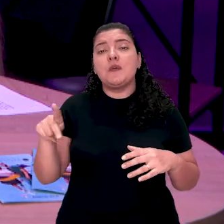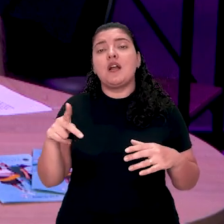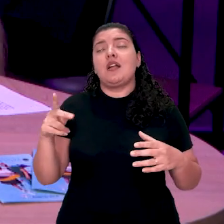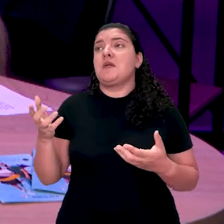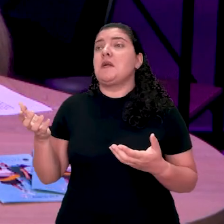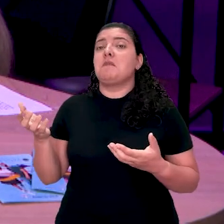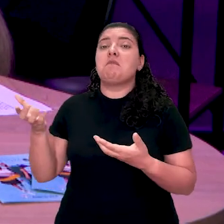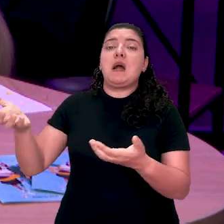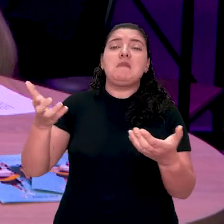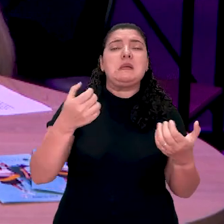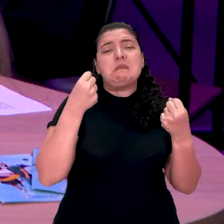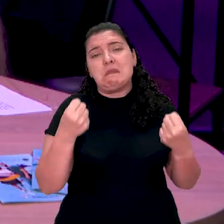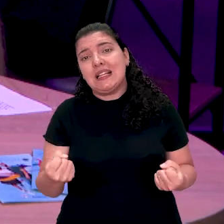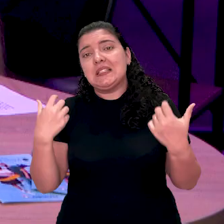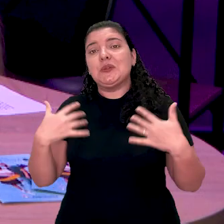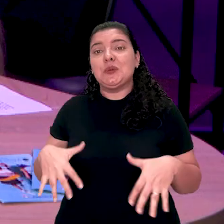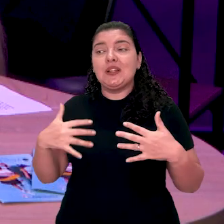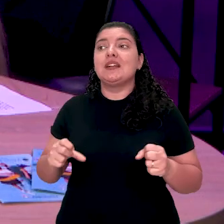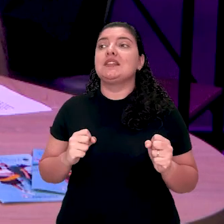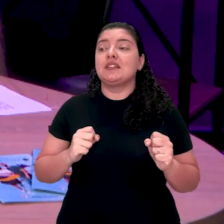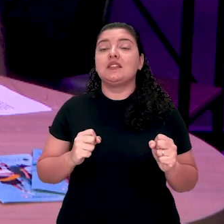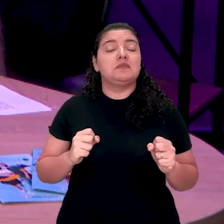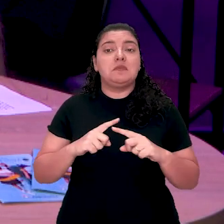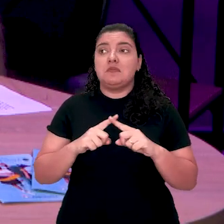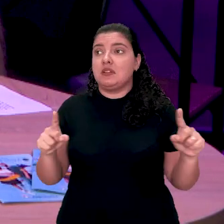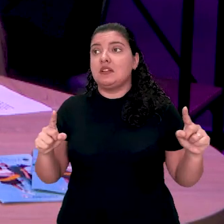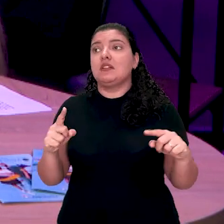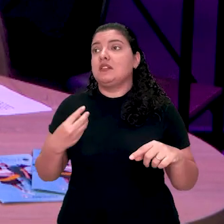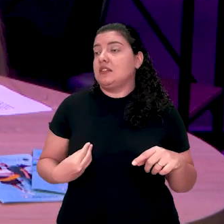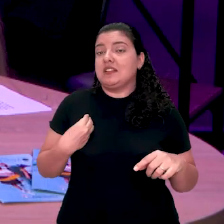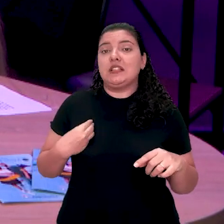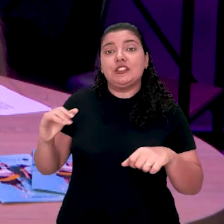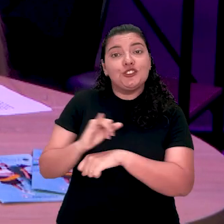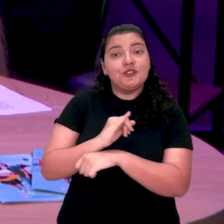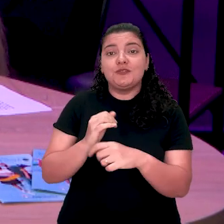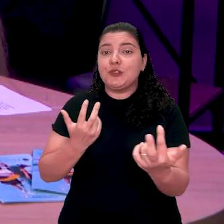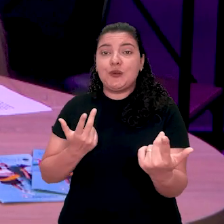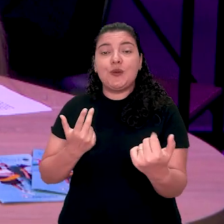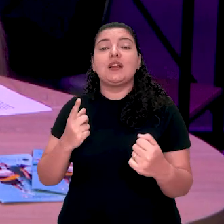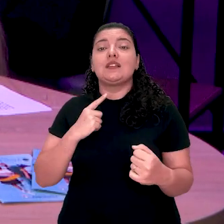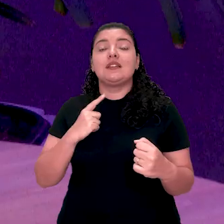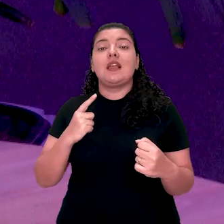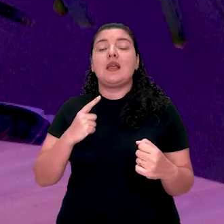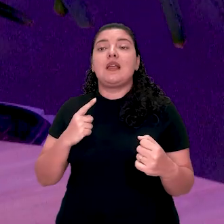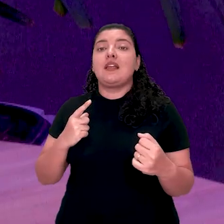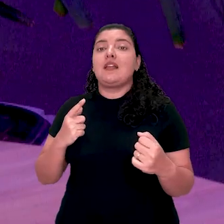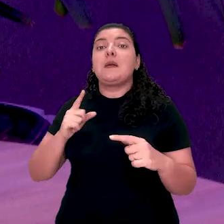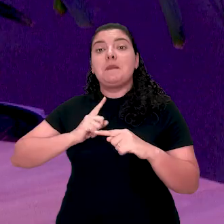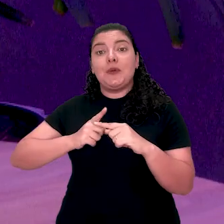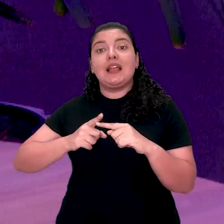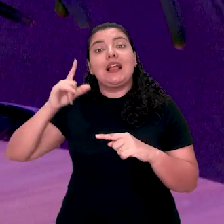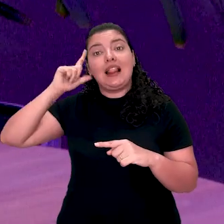professor, que era pesado, aí passava para outro. Mas me levava do mesmo jeito. Exatamente, a gente fazia um revezamento, porque a Lívia